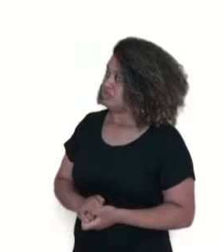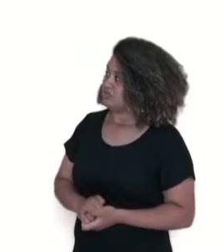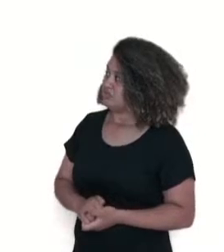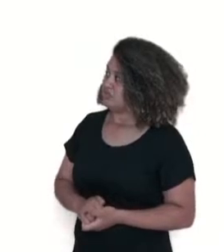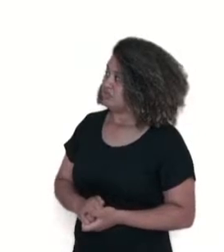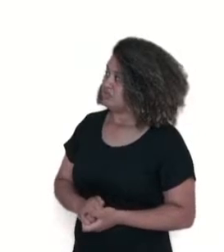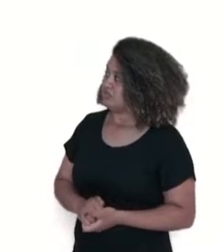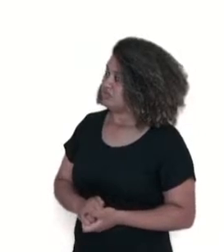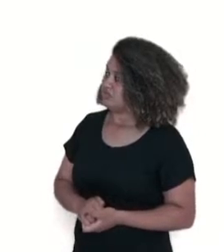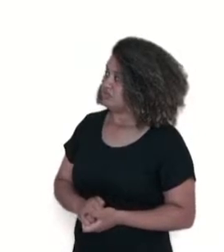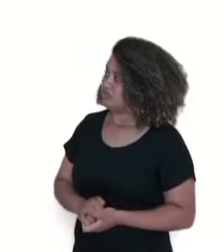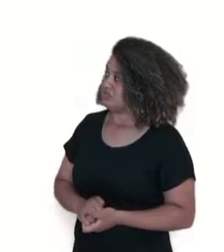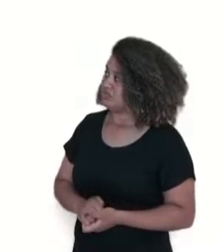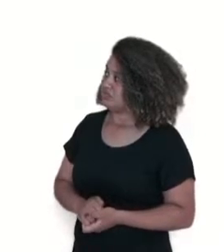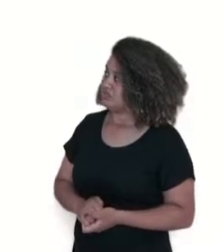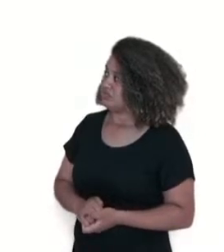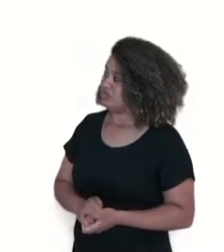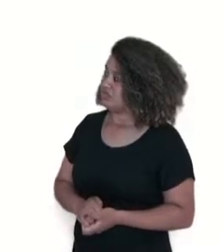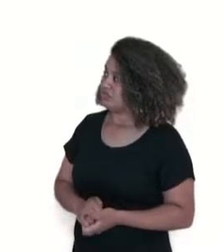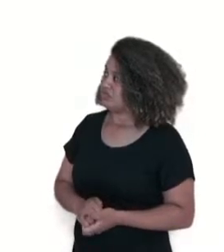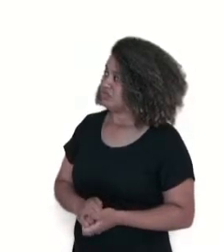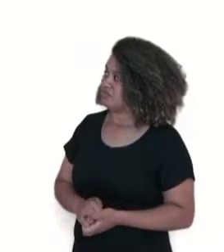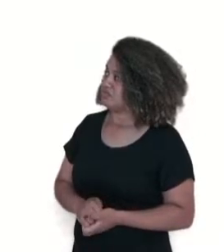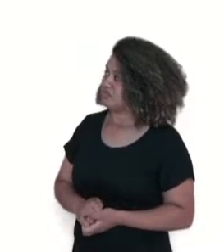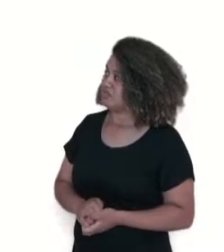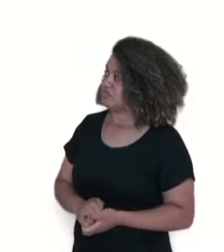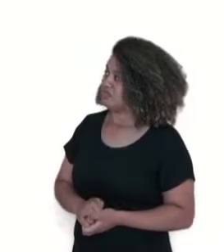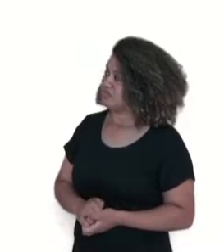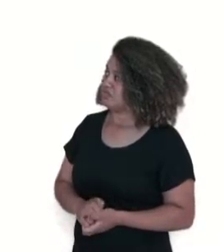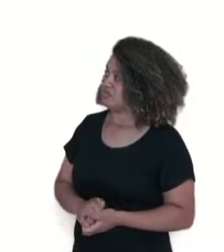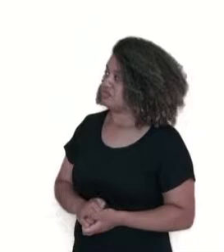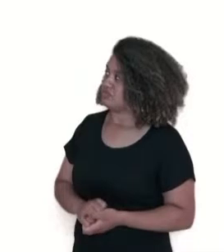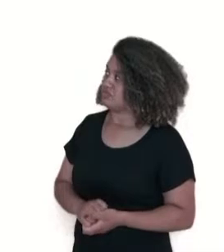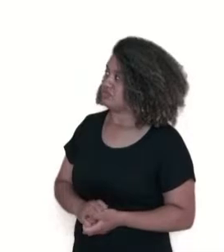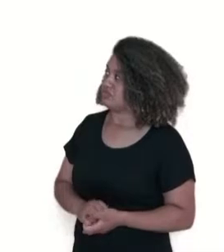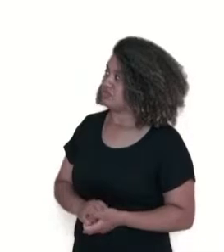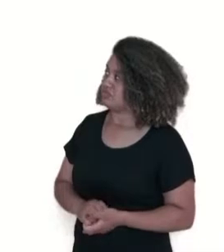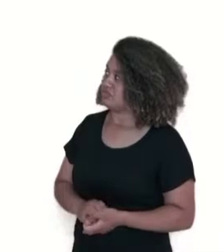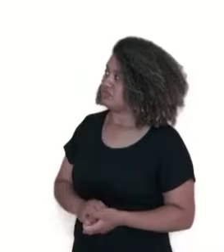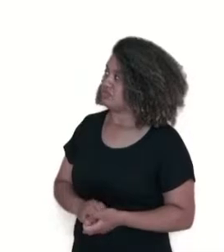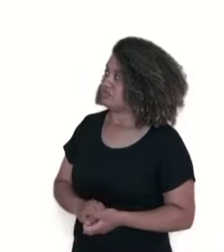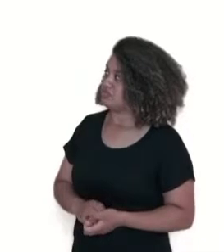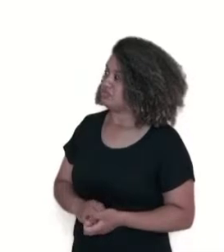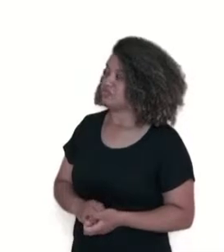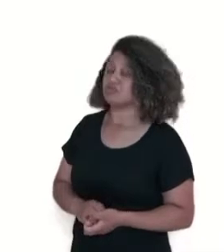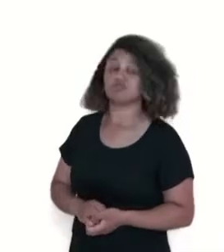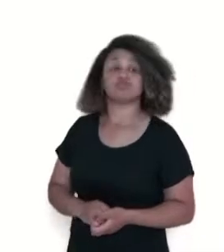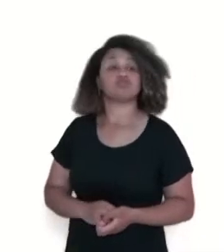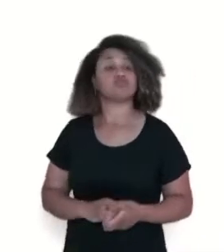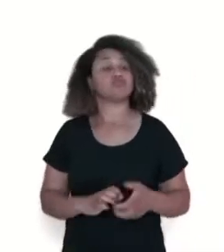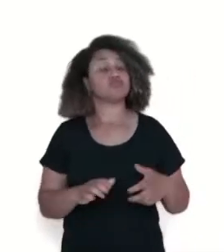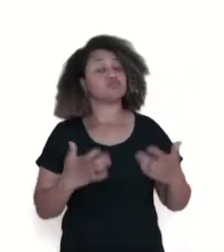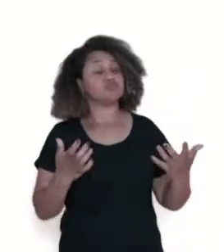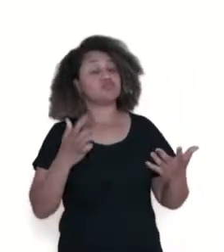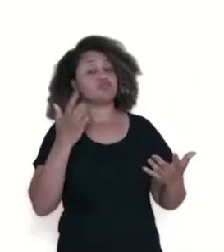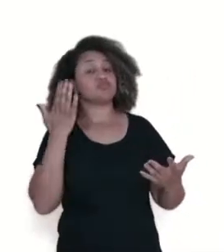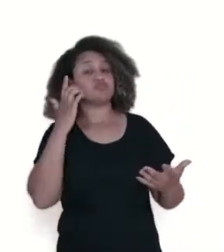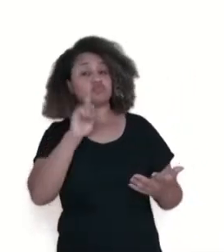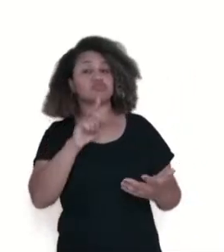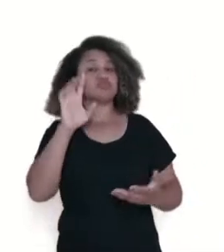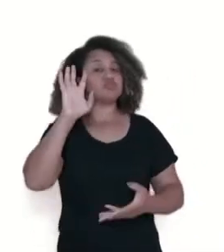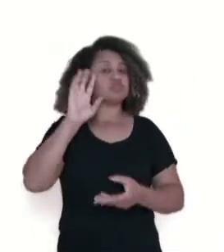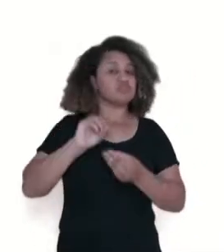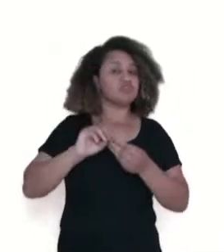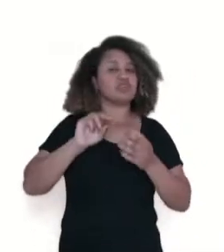incluir tablet, celular, computador na mesa de negociações. Para interpretar um texto é necessário compreender